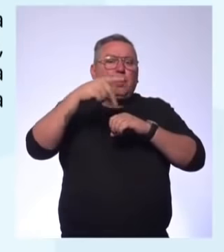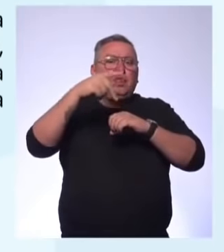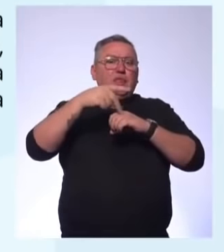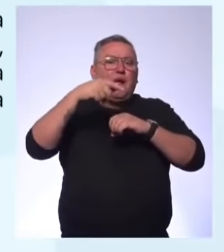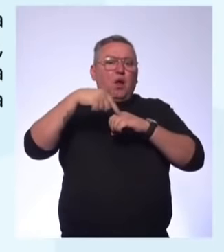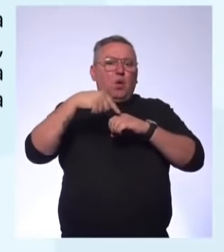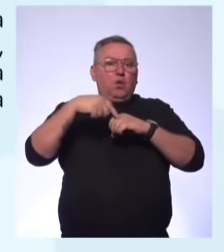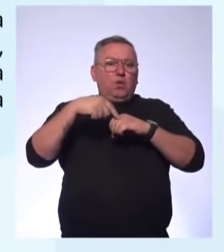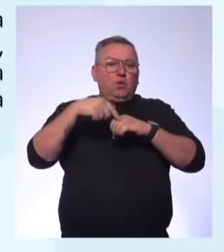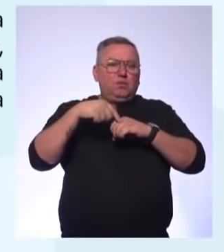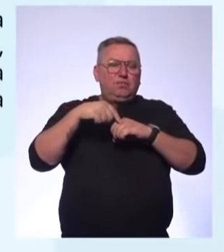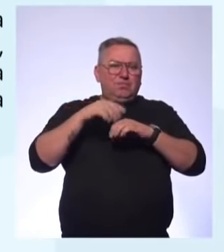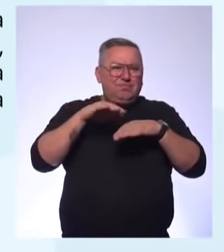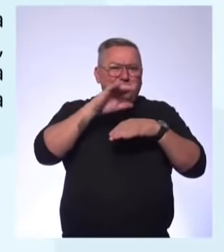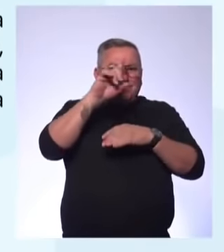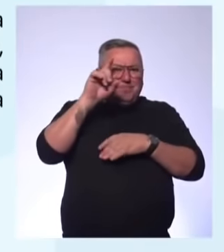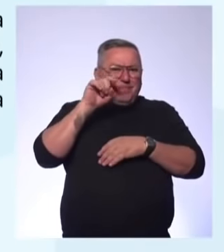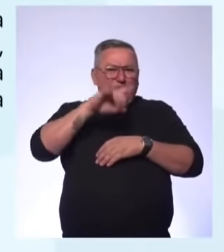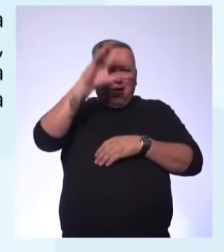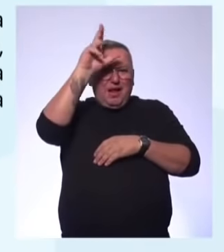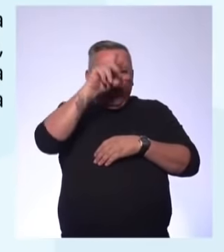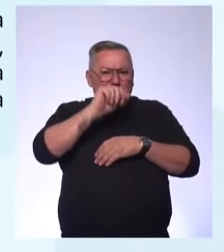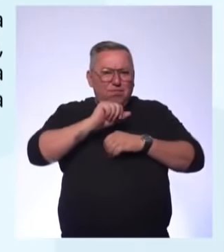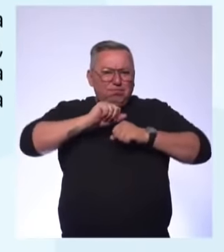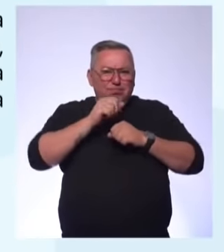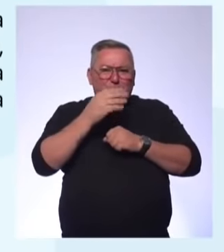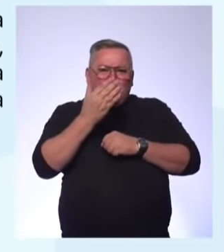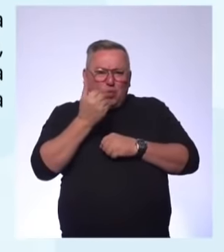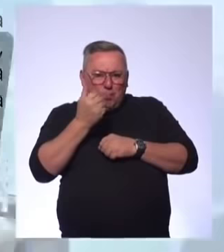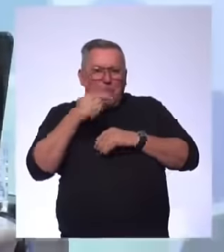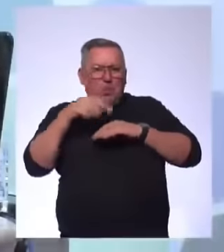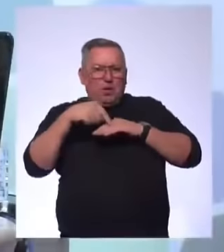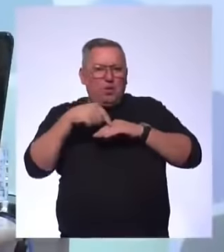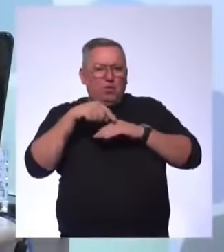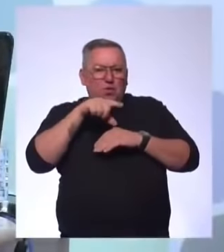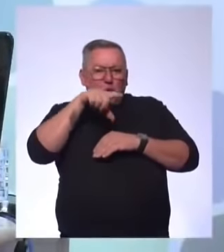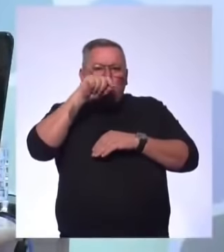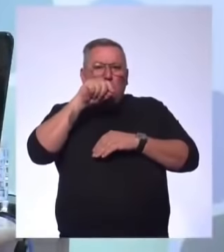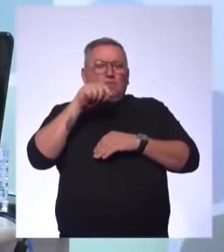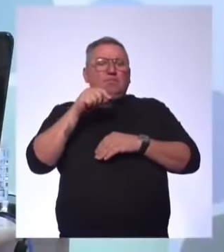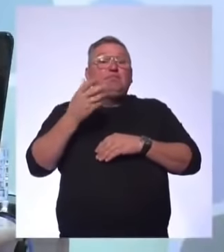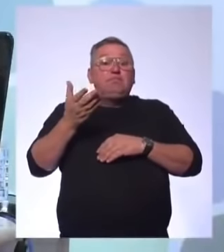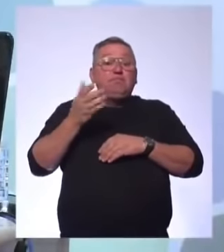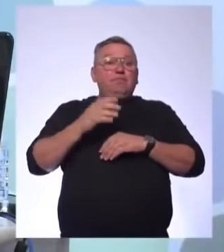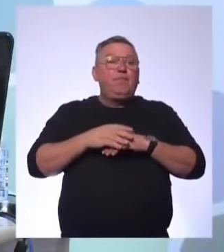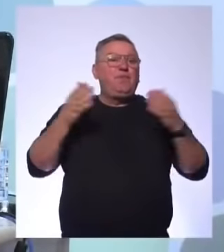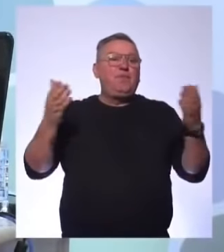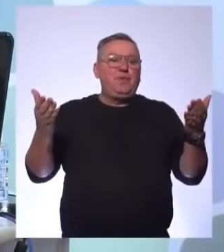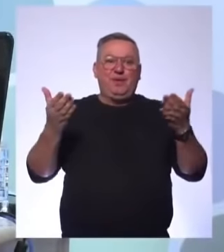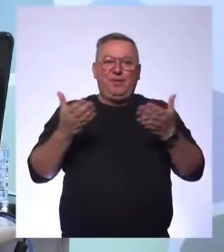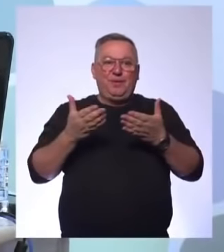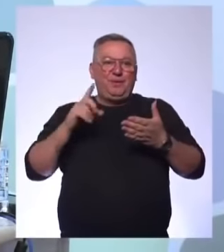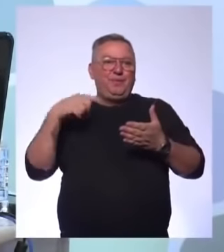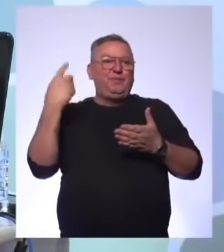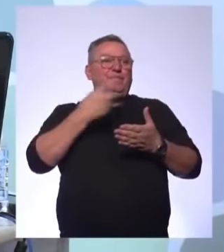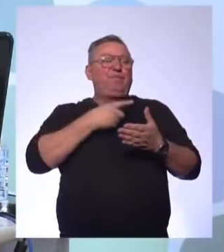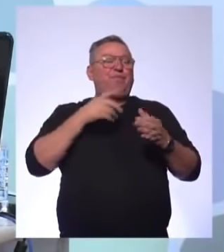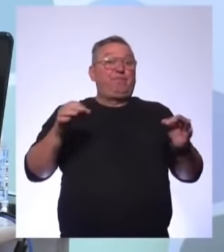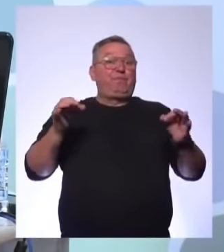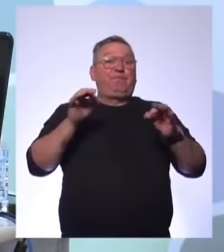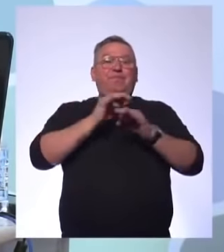que Branquinha tinha engolido o anel? Aí eu deixei essa questão aí. Então, foi isso daqui a história que nós lemos, certo? Aí, hoje, nós vamos